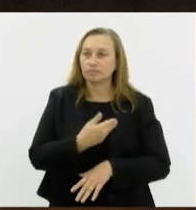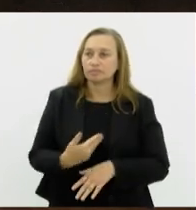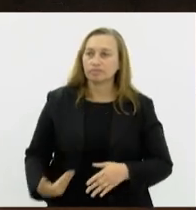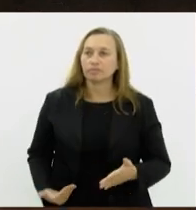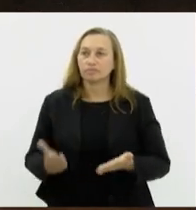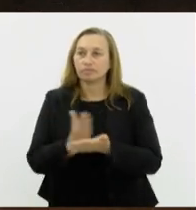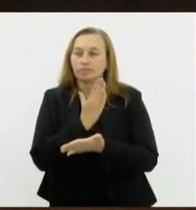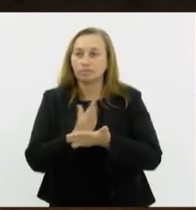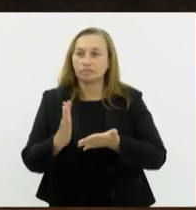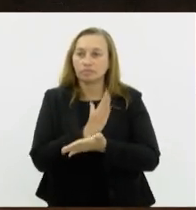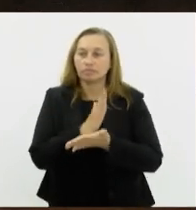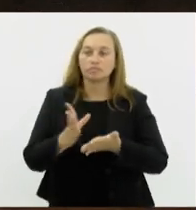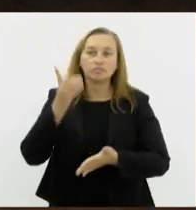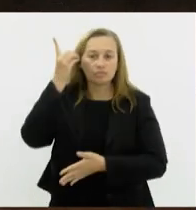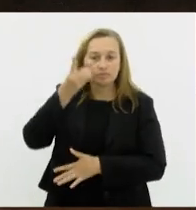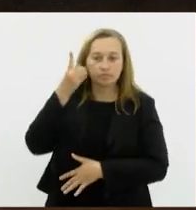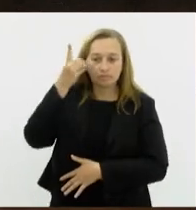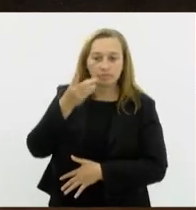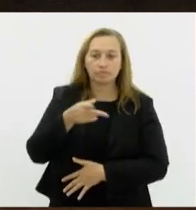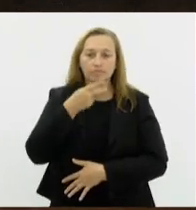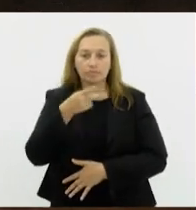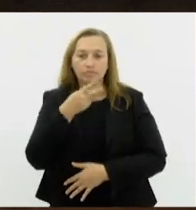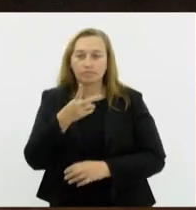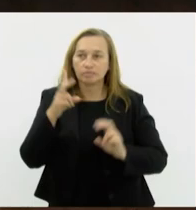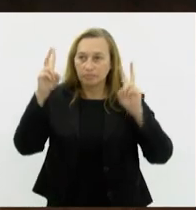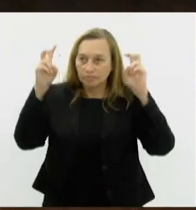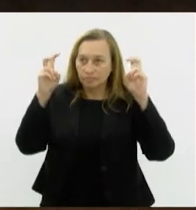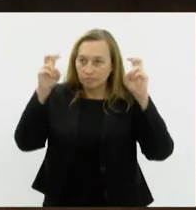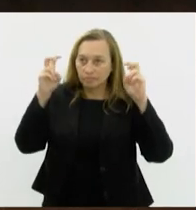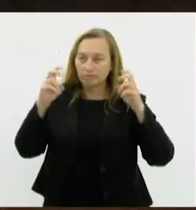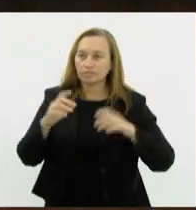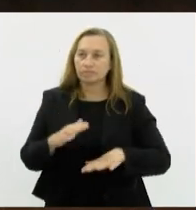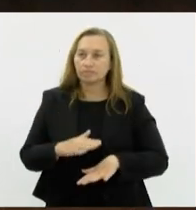deputados suscitaram essa questão. Então, é uma forma